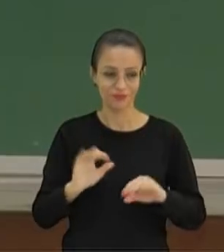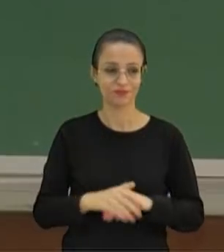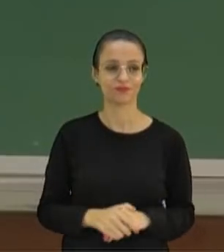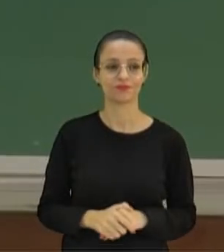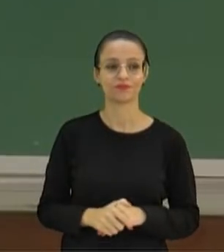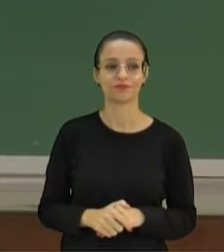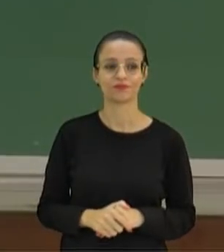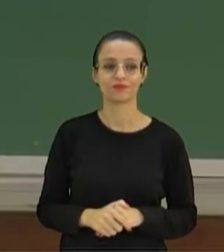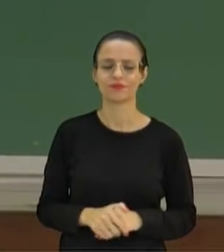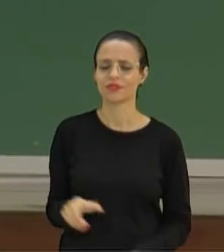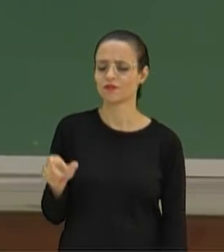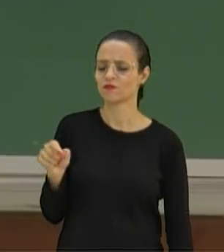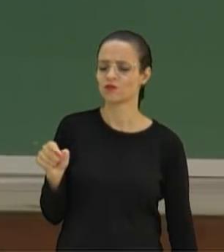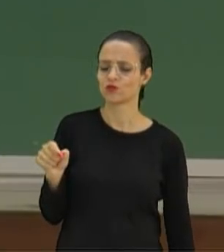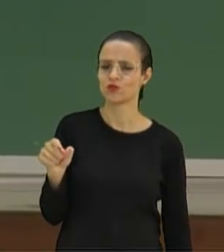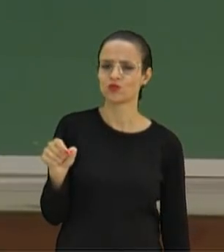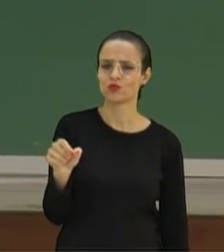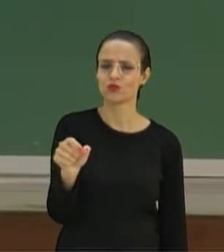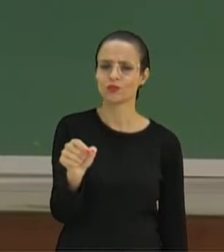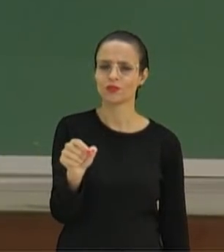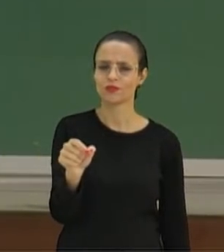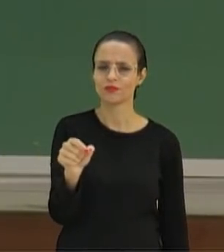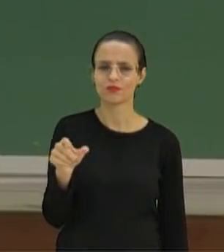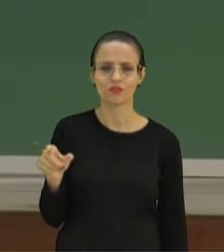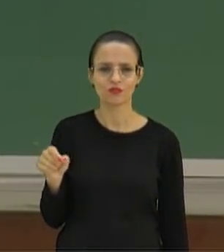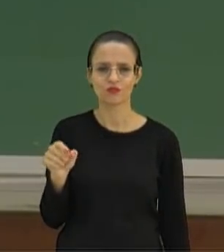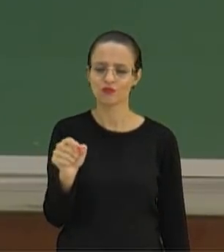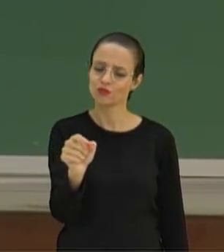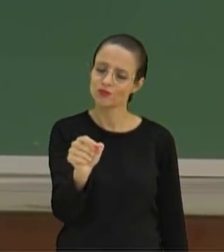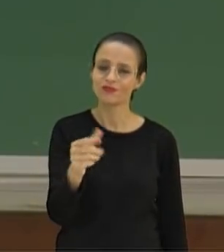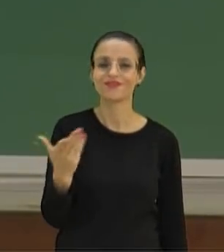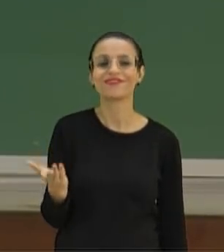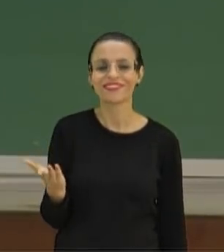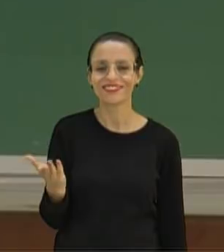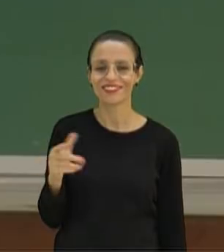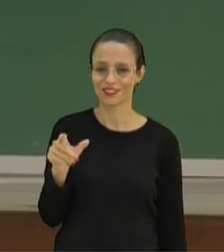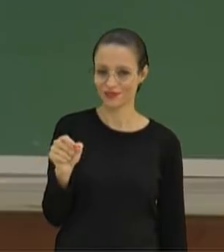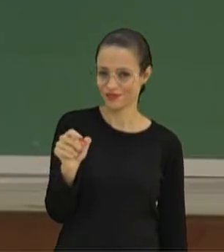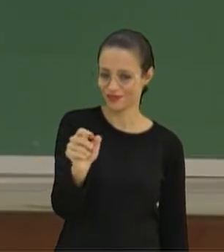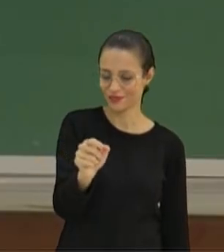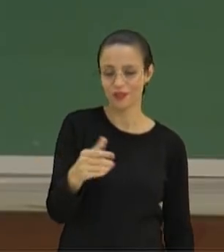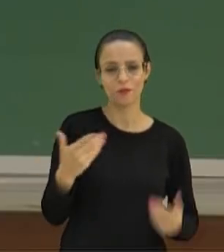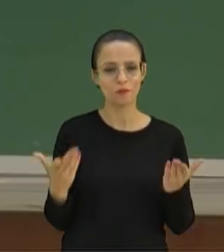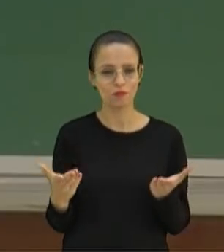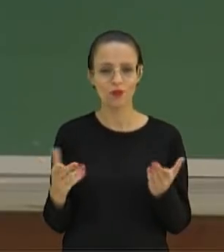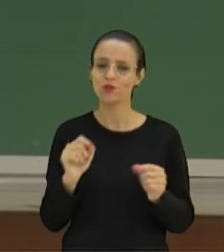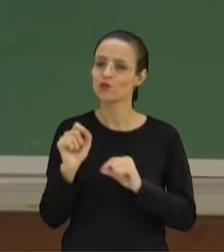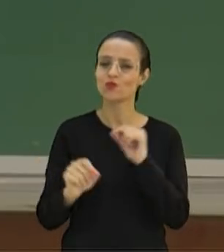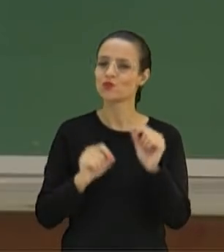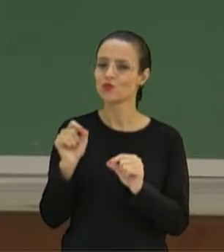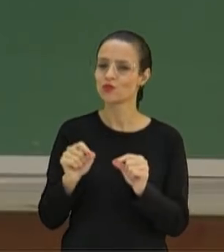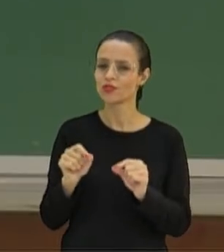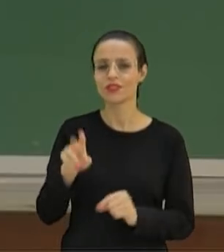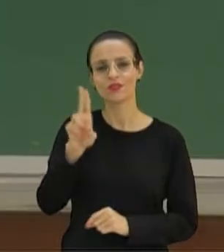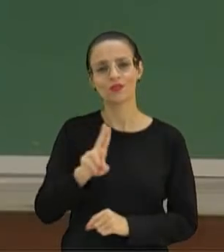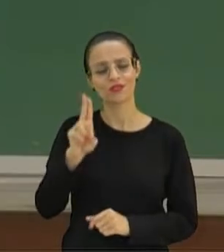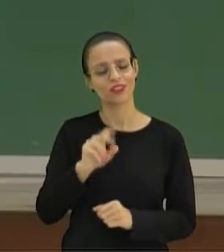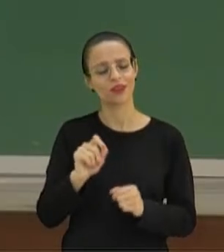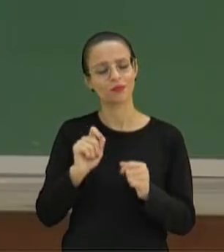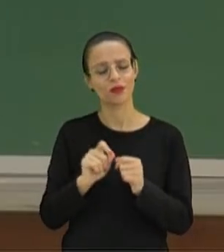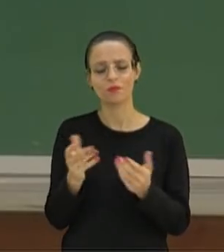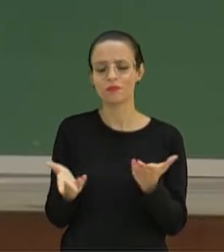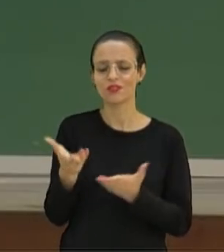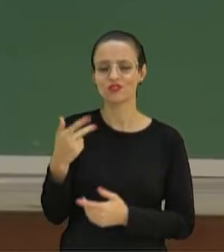E agora, a formiga, né? A formiga. A formiga. O que eu vou usar para medir